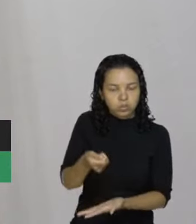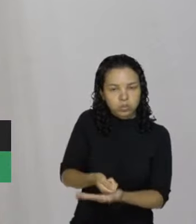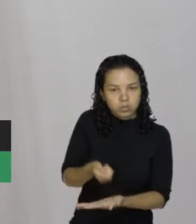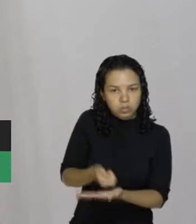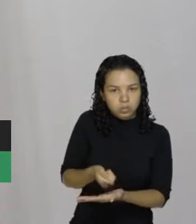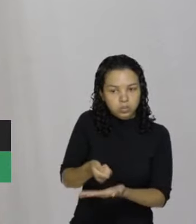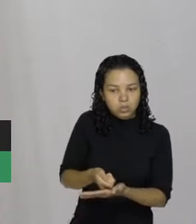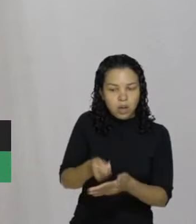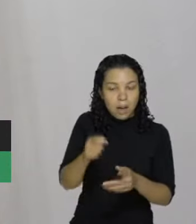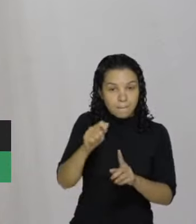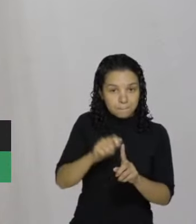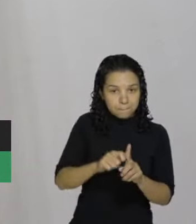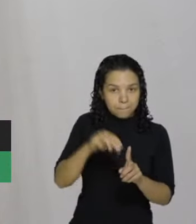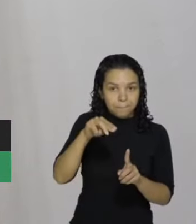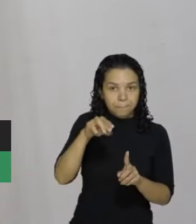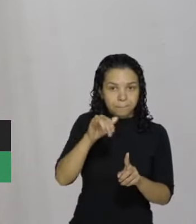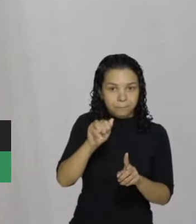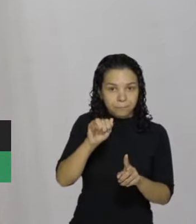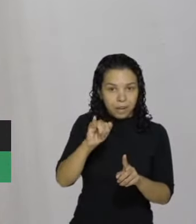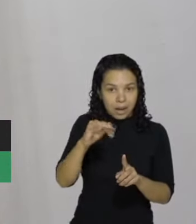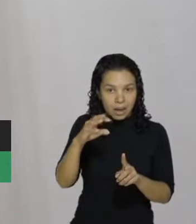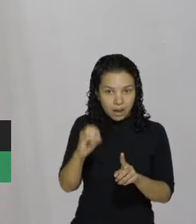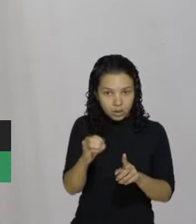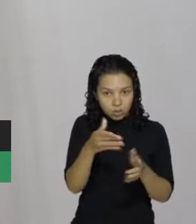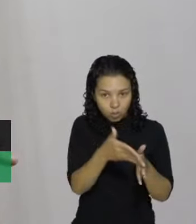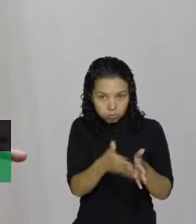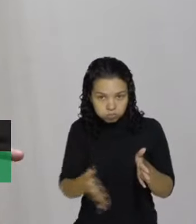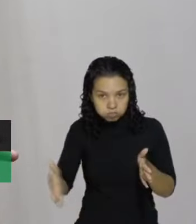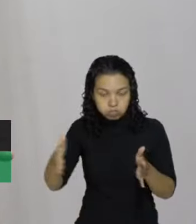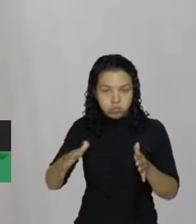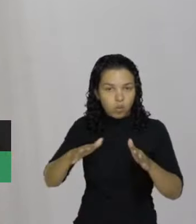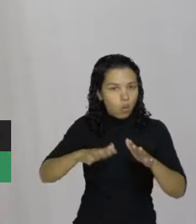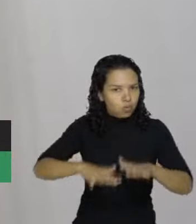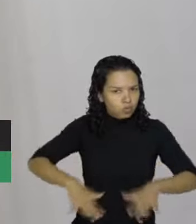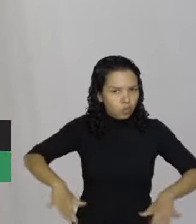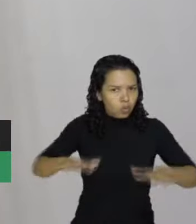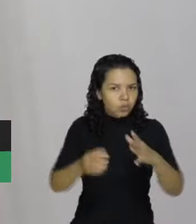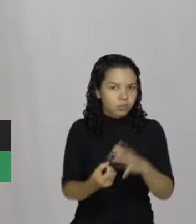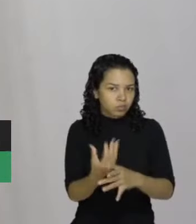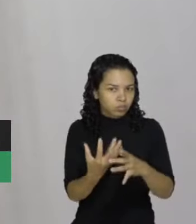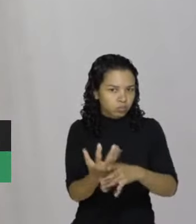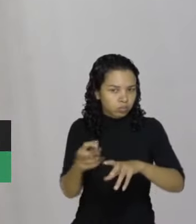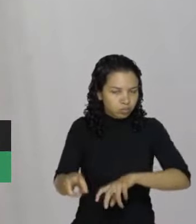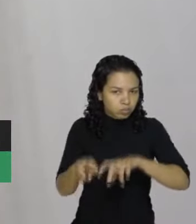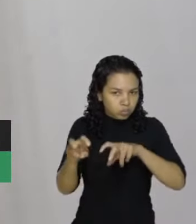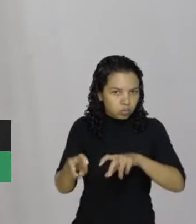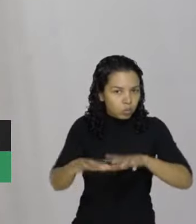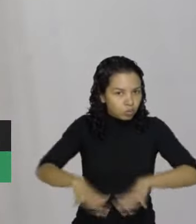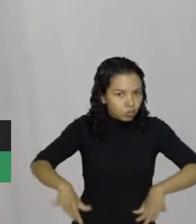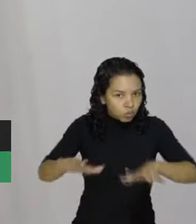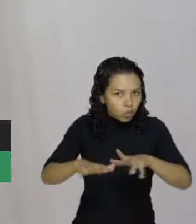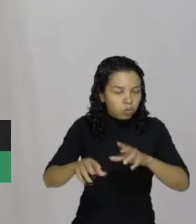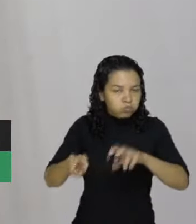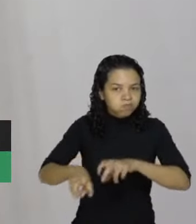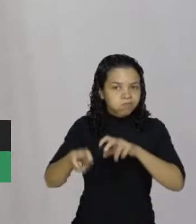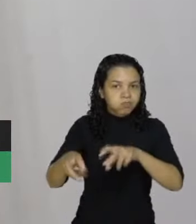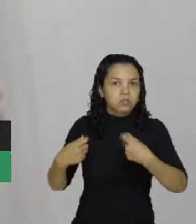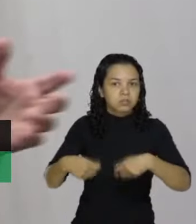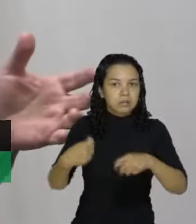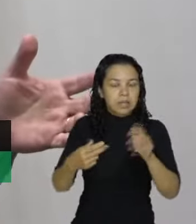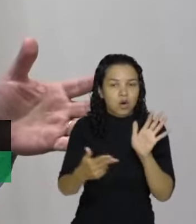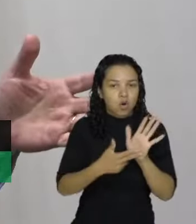maio, toda a produção agrícola, todos os agricultores deverão tirar nota eletrônica.